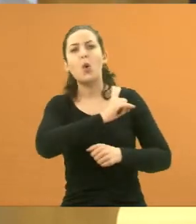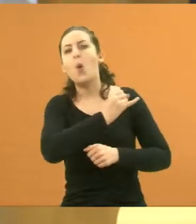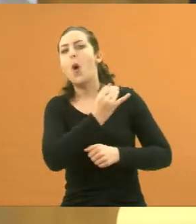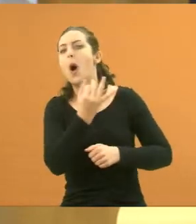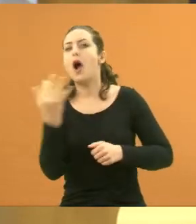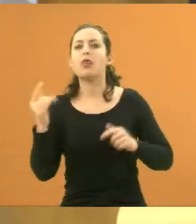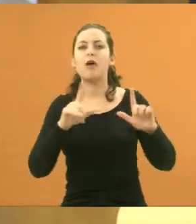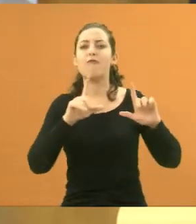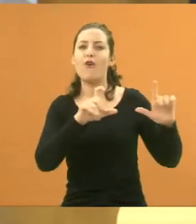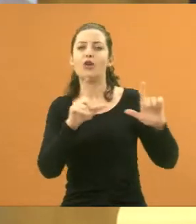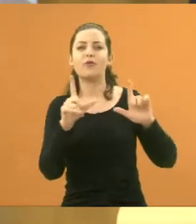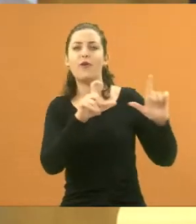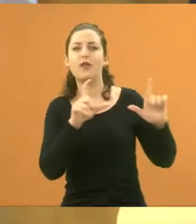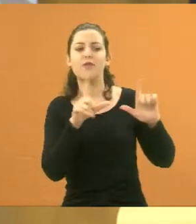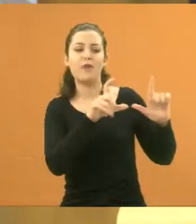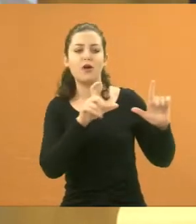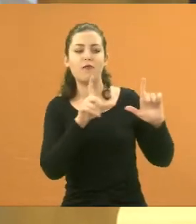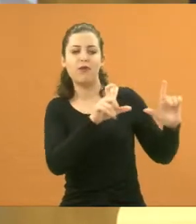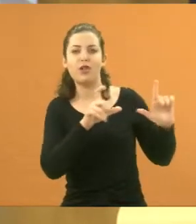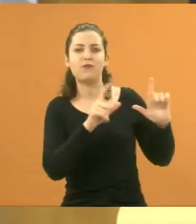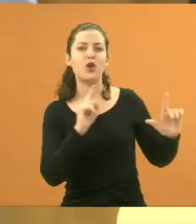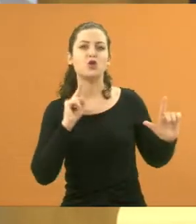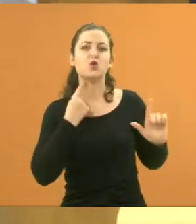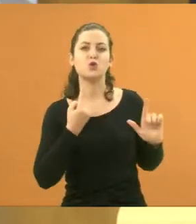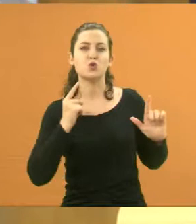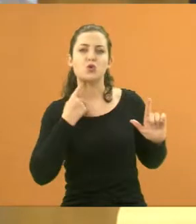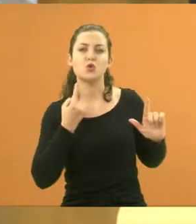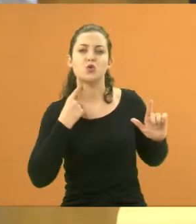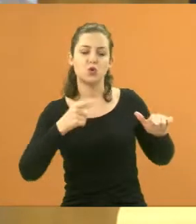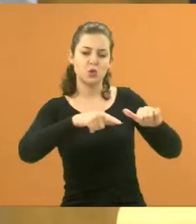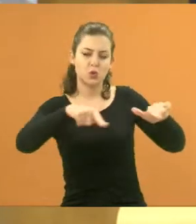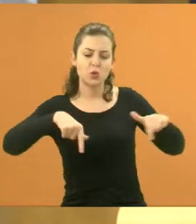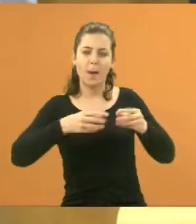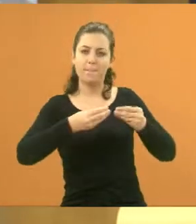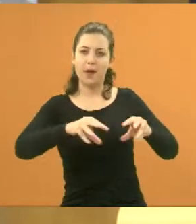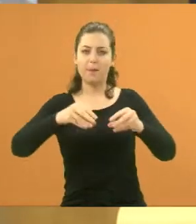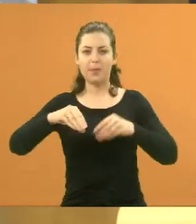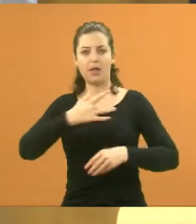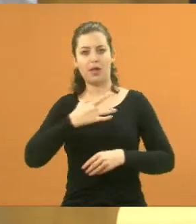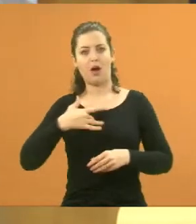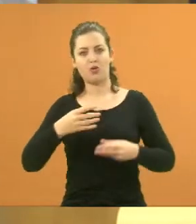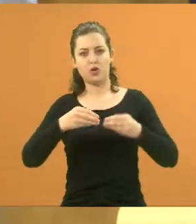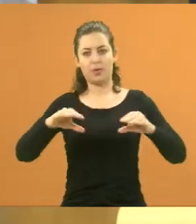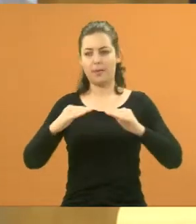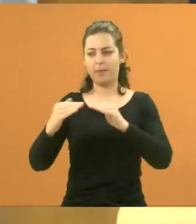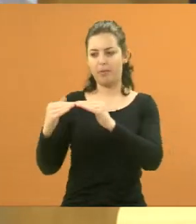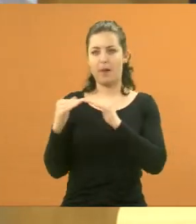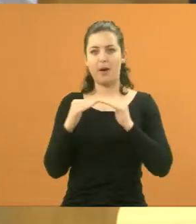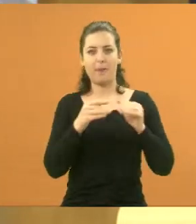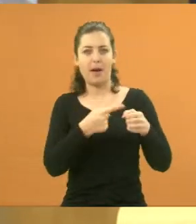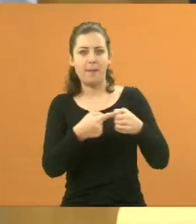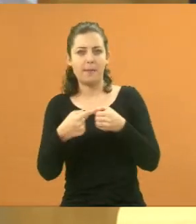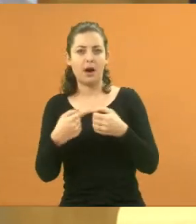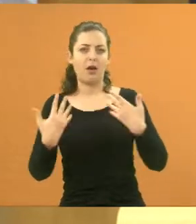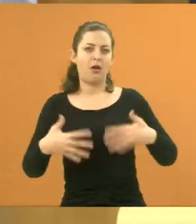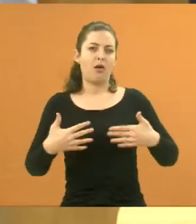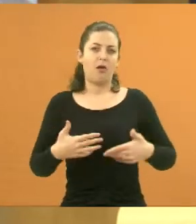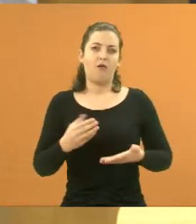vezes, ele coloca aqui de terrenos que estão sujos, prejudicando a sociedade, né? A vizinhança que fica ali